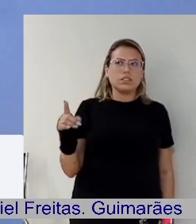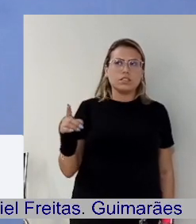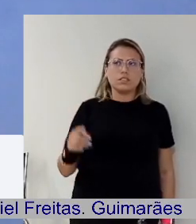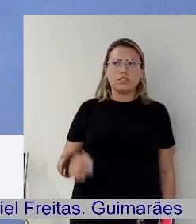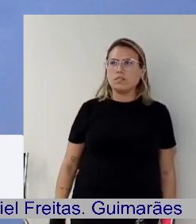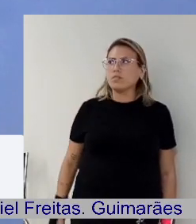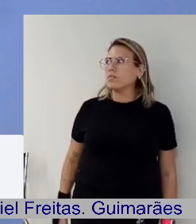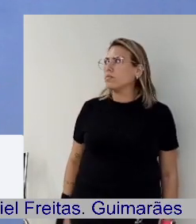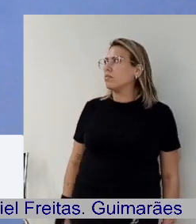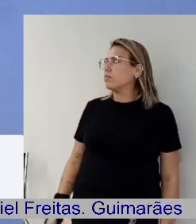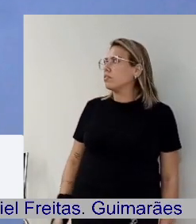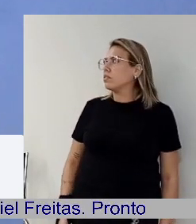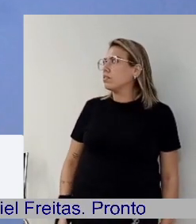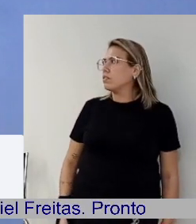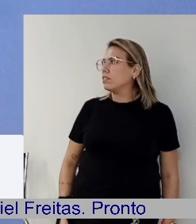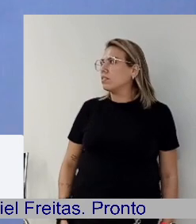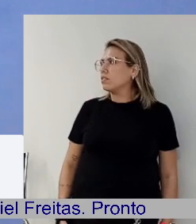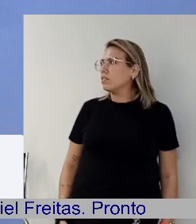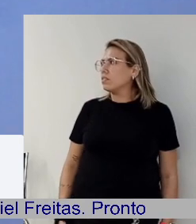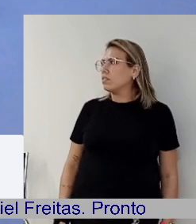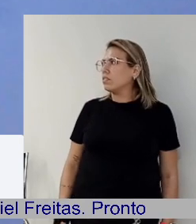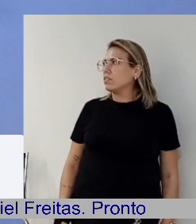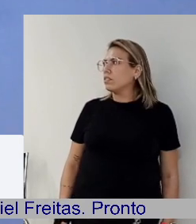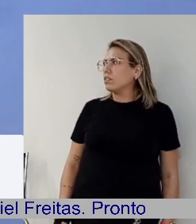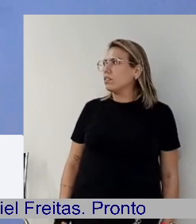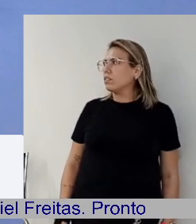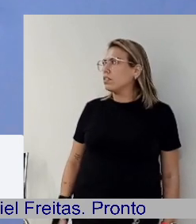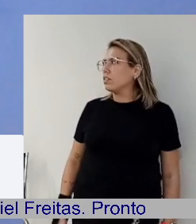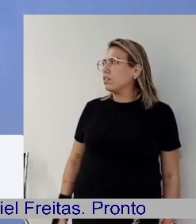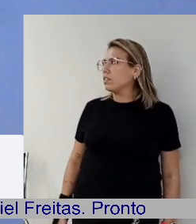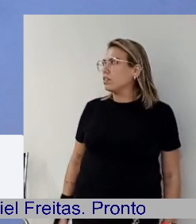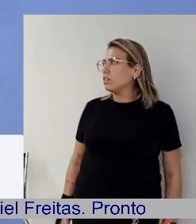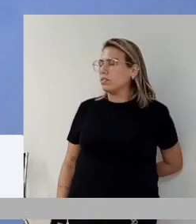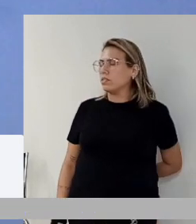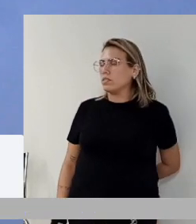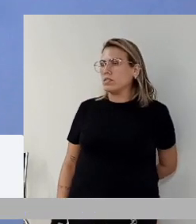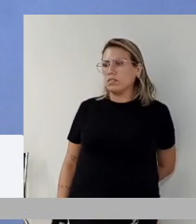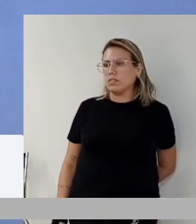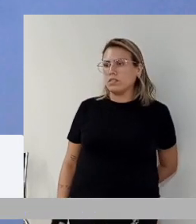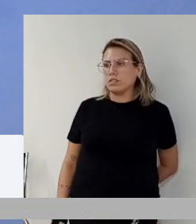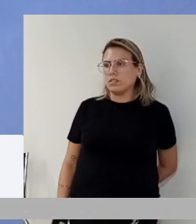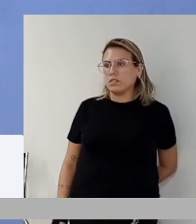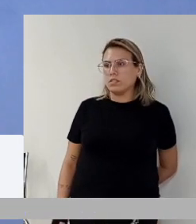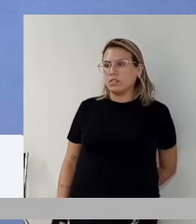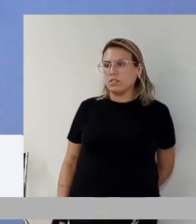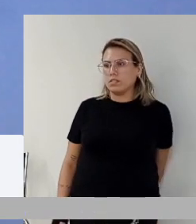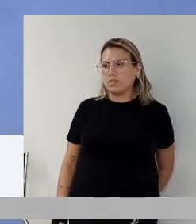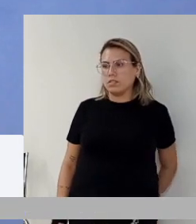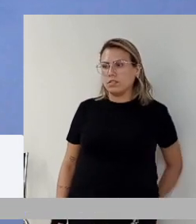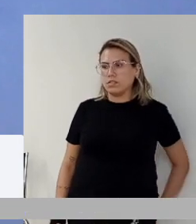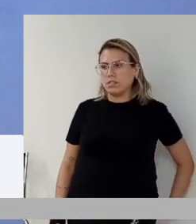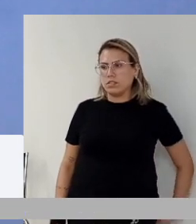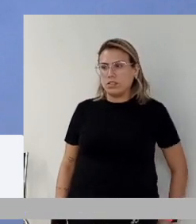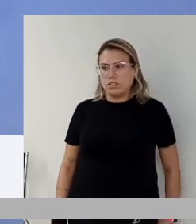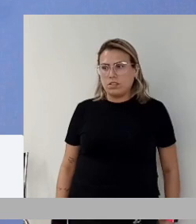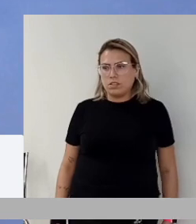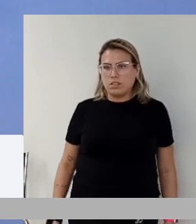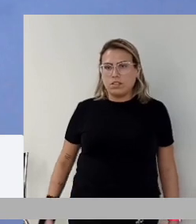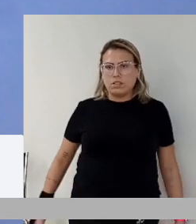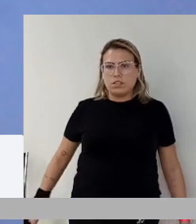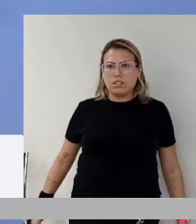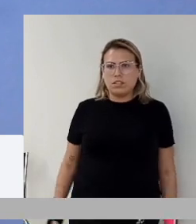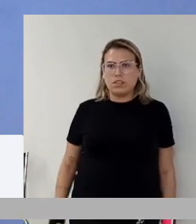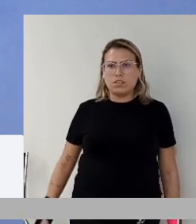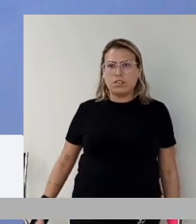Guimarães pronto na próxima oportunidade a gente faz a chamada novamente Muito obrigado segunda secretária presente